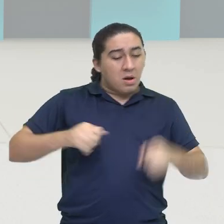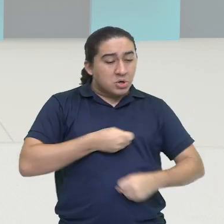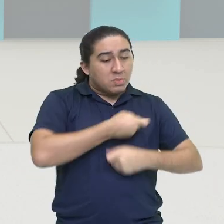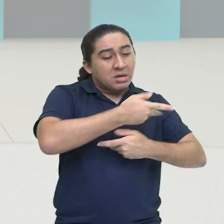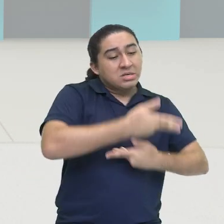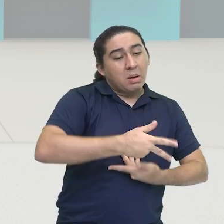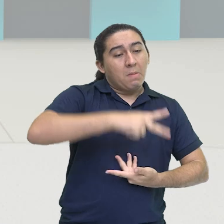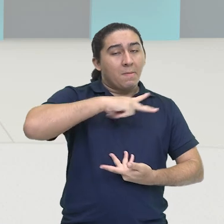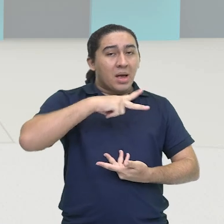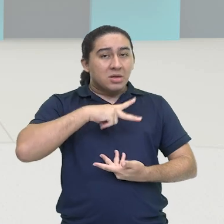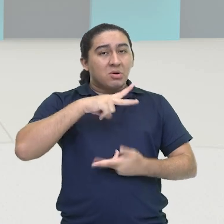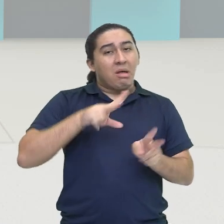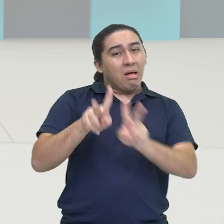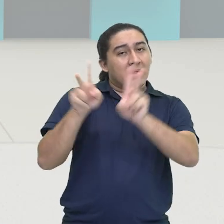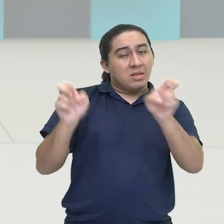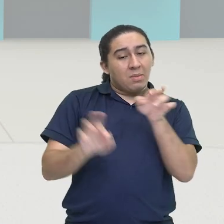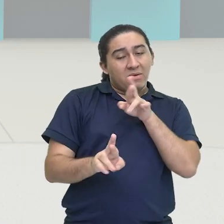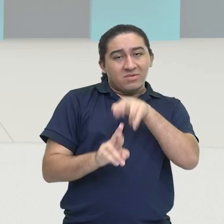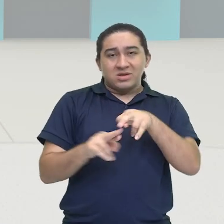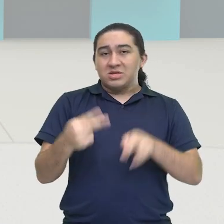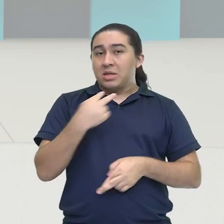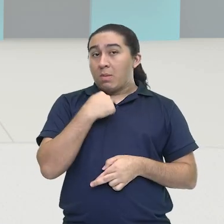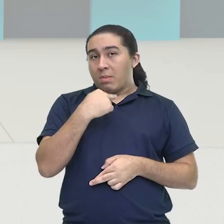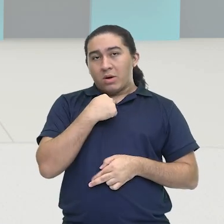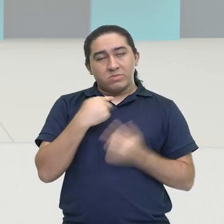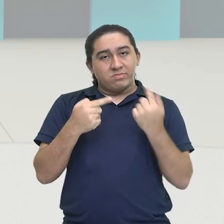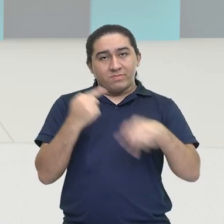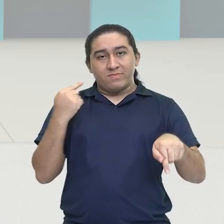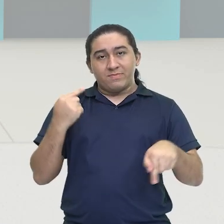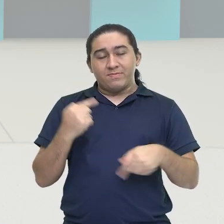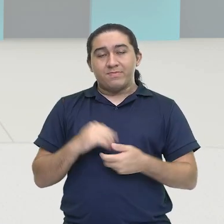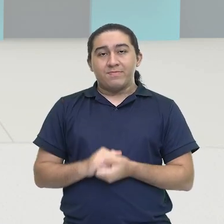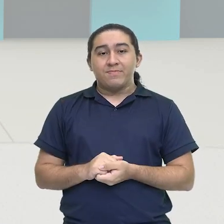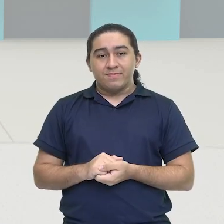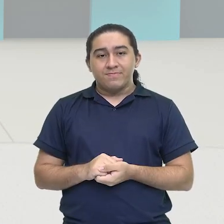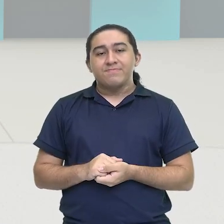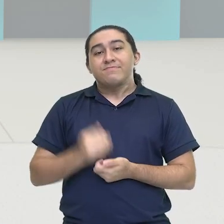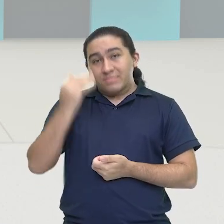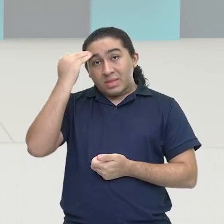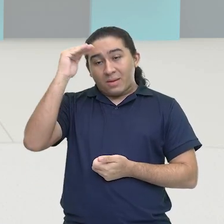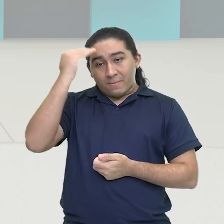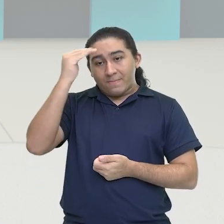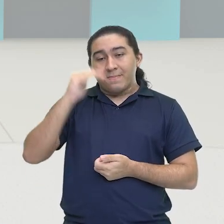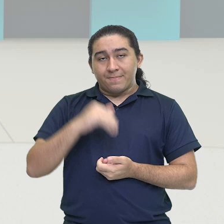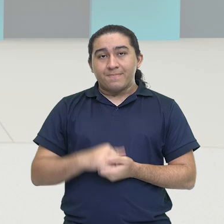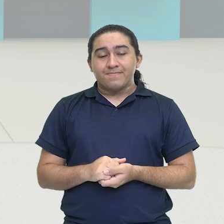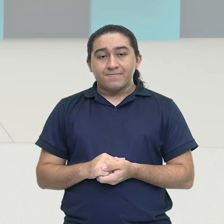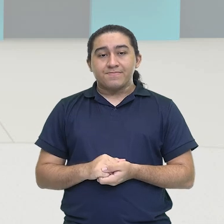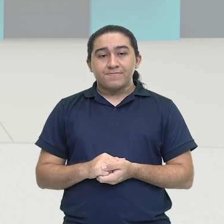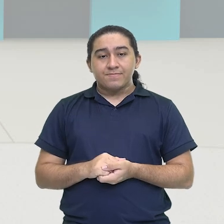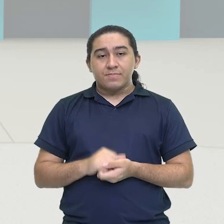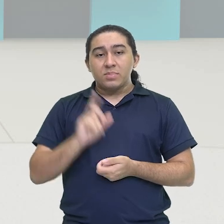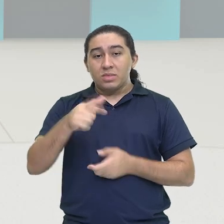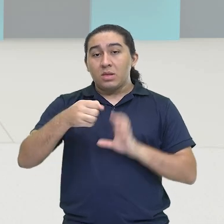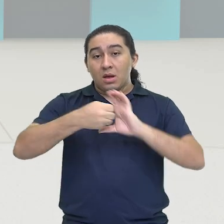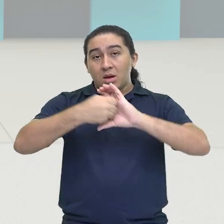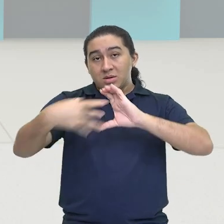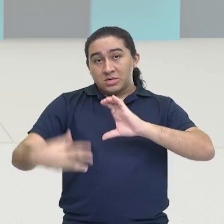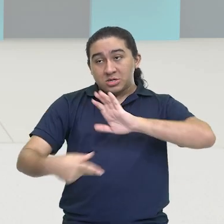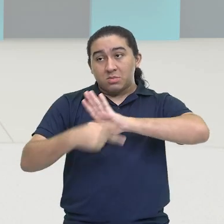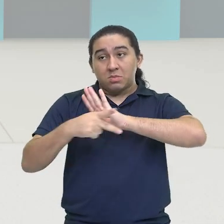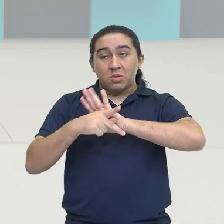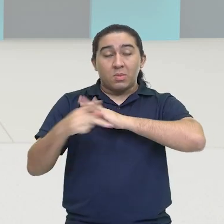impressões pessoais dentro desse texto. Compreenderam? Então, são essas